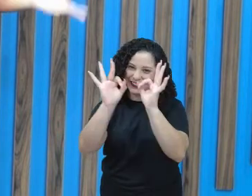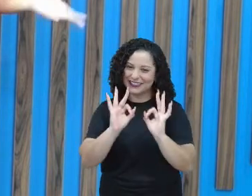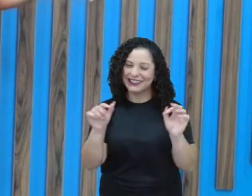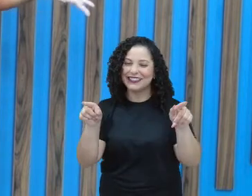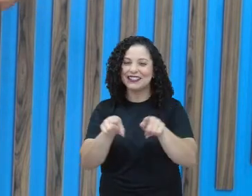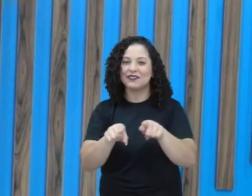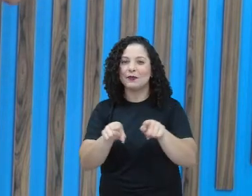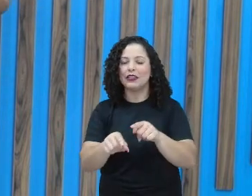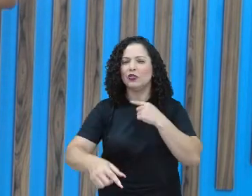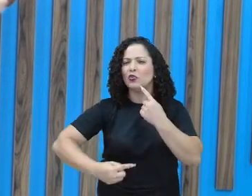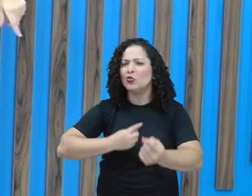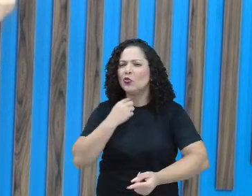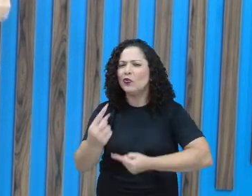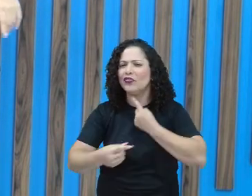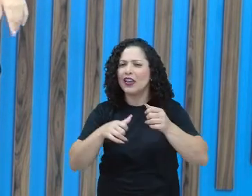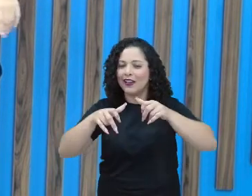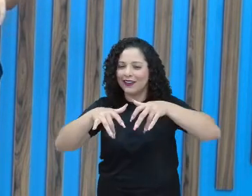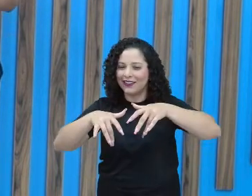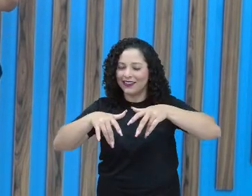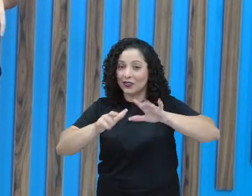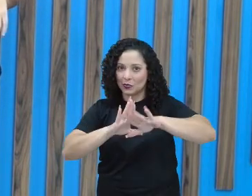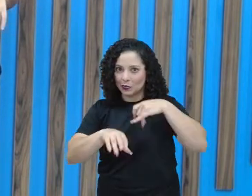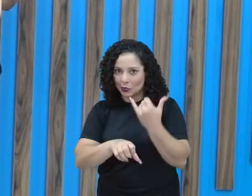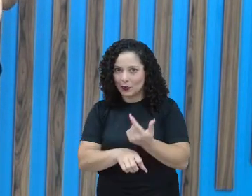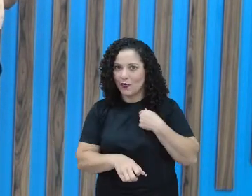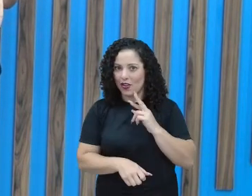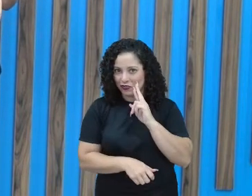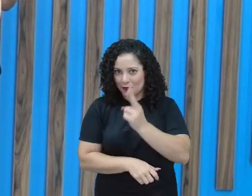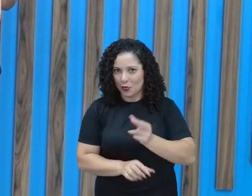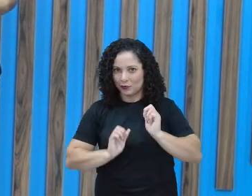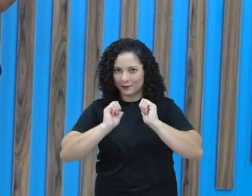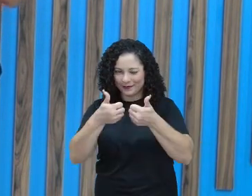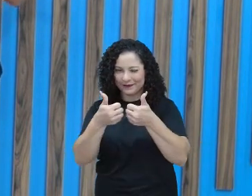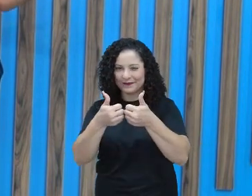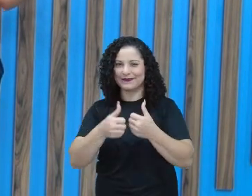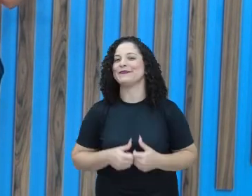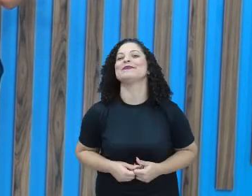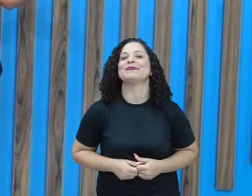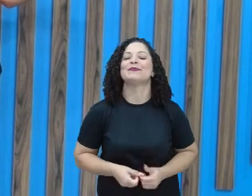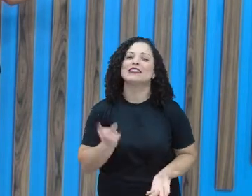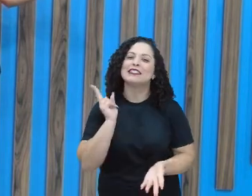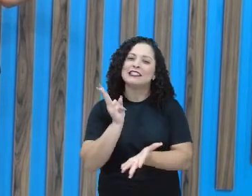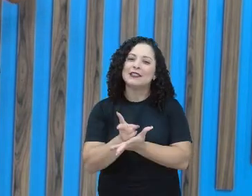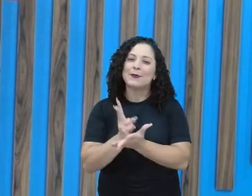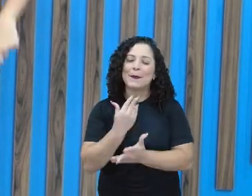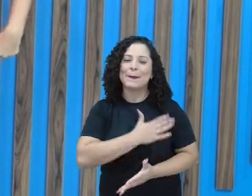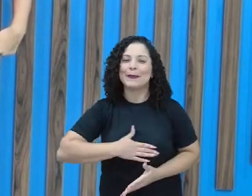Qualquer dúvida, vocês podem comentar lá no YouTube que eu respondo, tá certo, pessoal? Como sempre, foi um